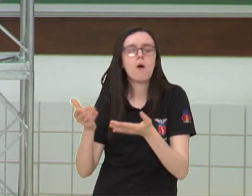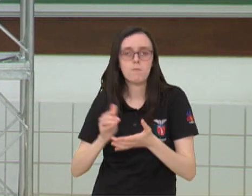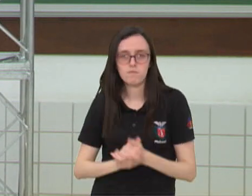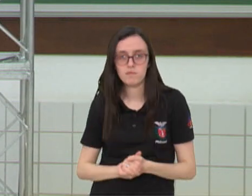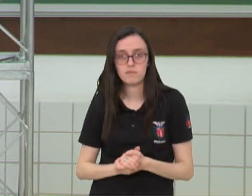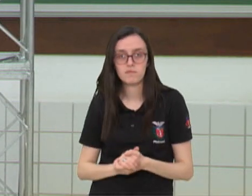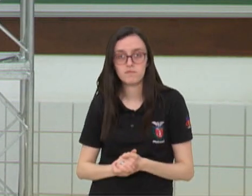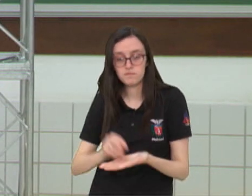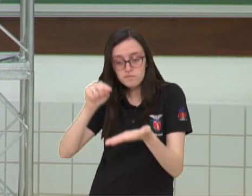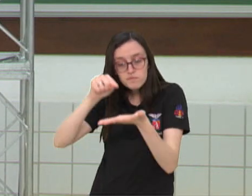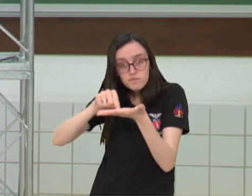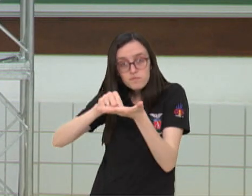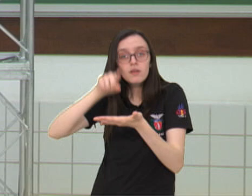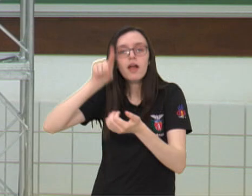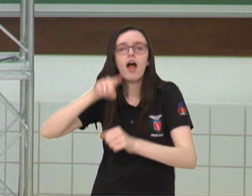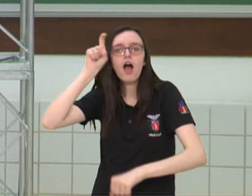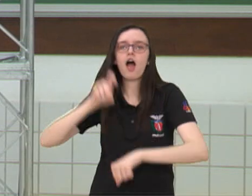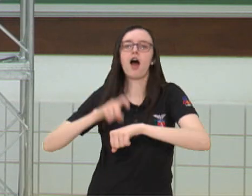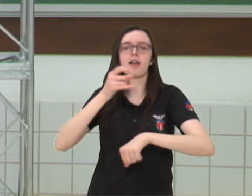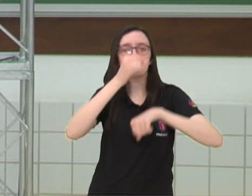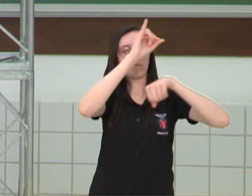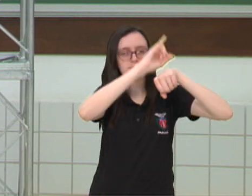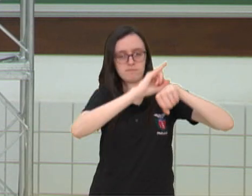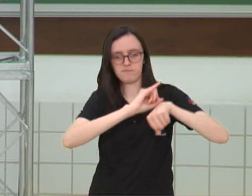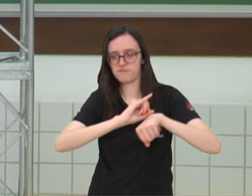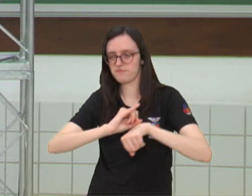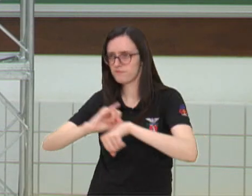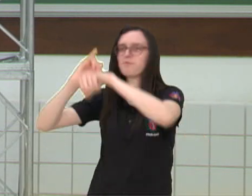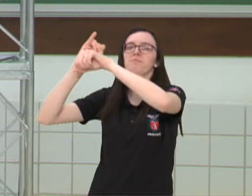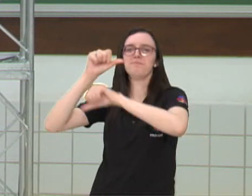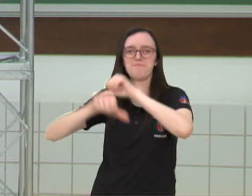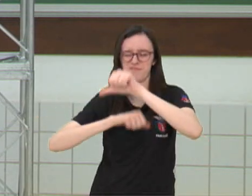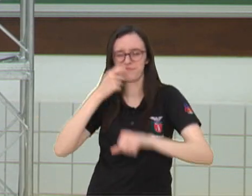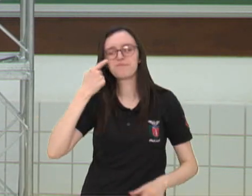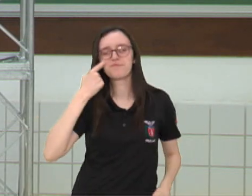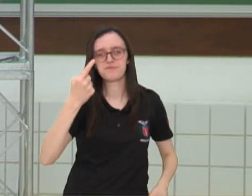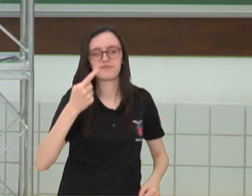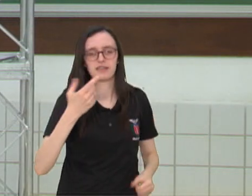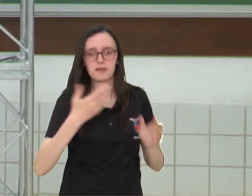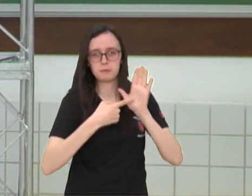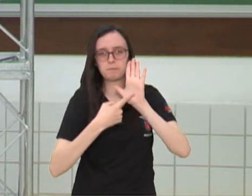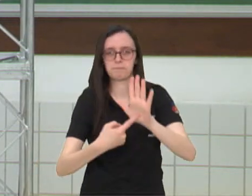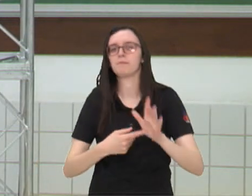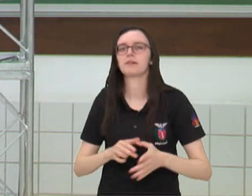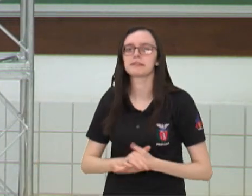de mínimo é exatamente o instante em que o móvel muda de sentido. Vamos para o quadro?